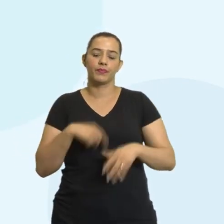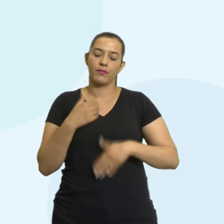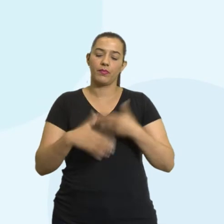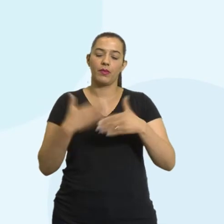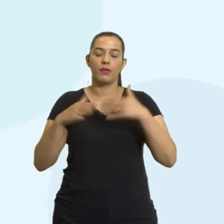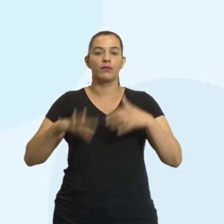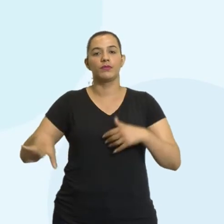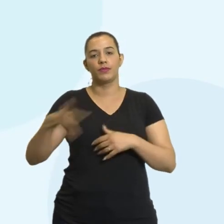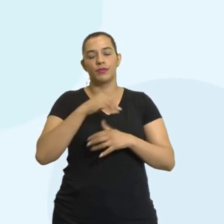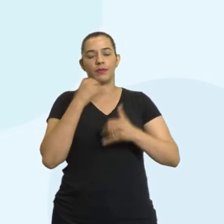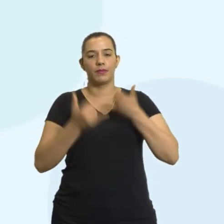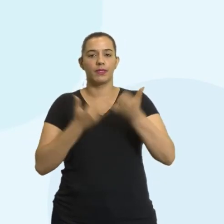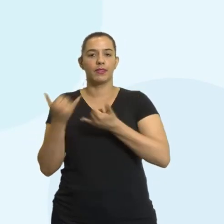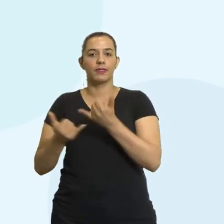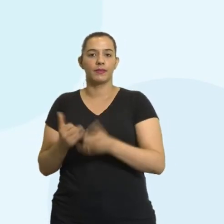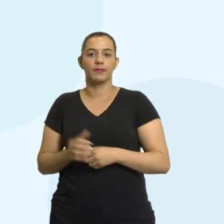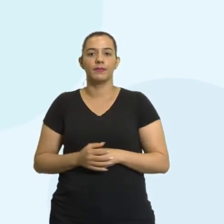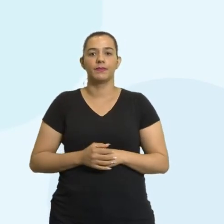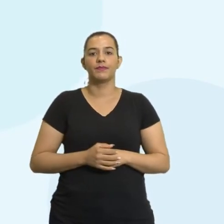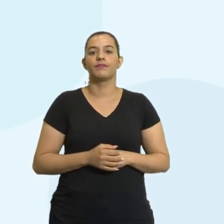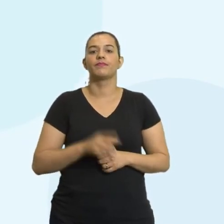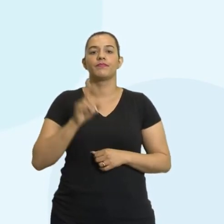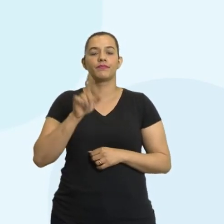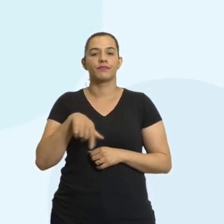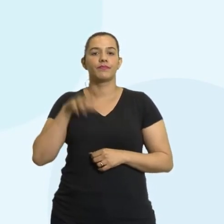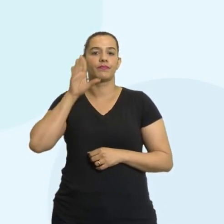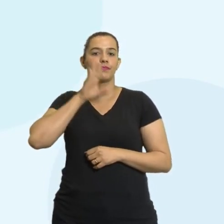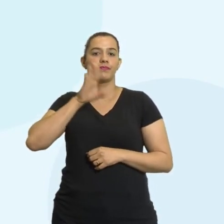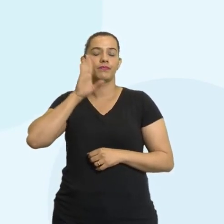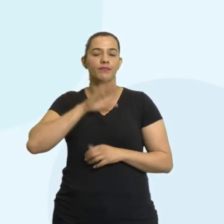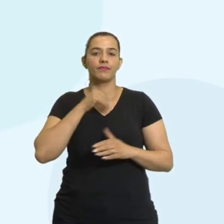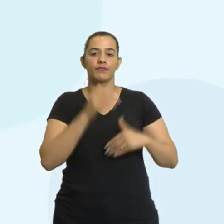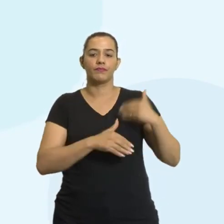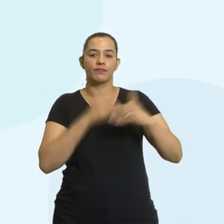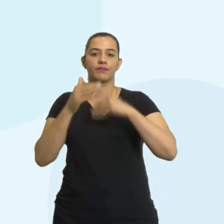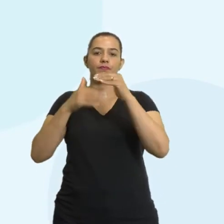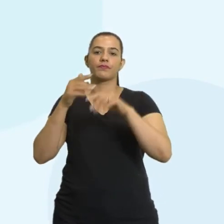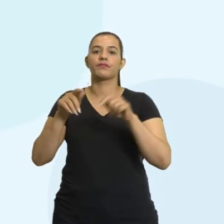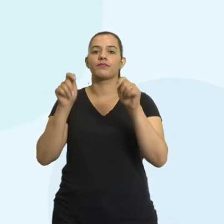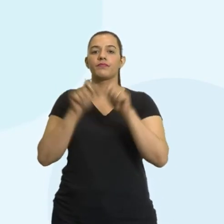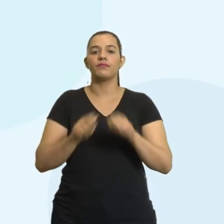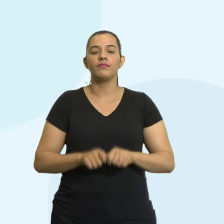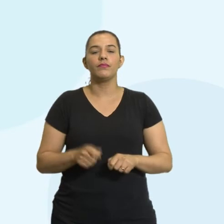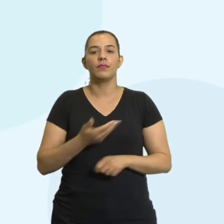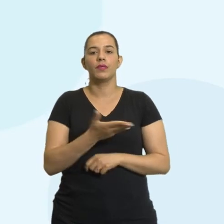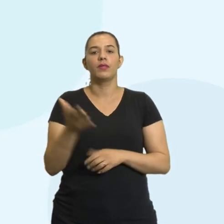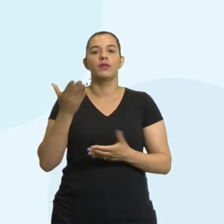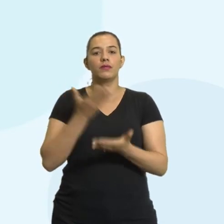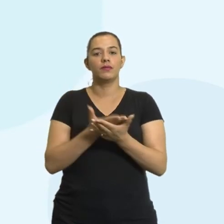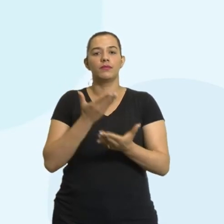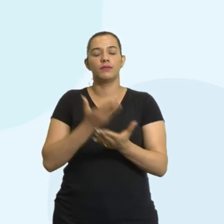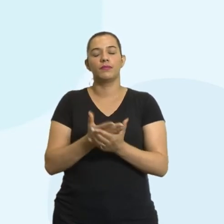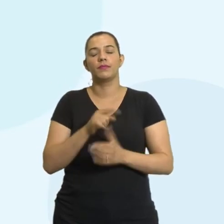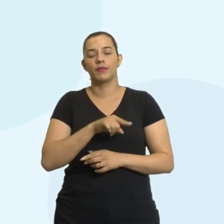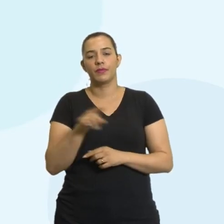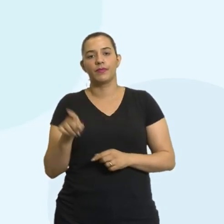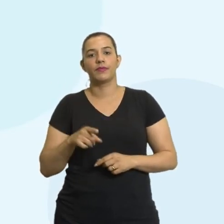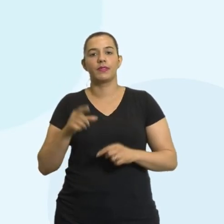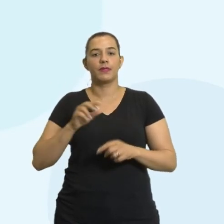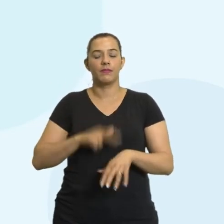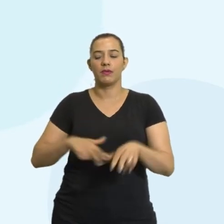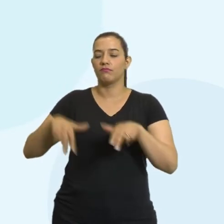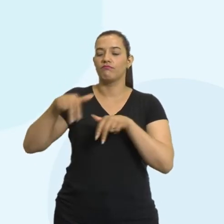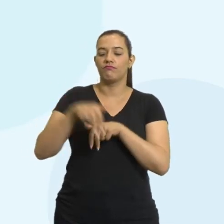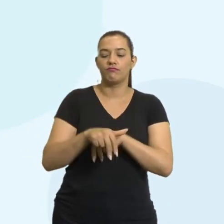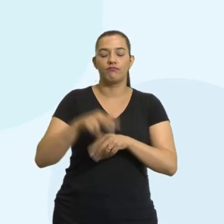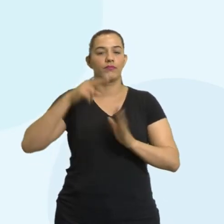esta gincana. É interessante esse processo, porque ali os estudantes, eles realmente estarão mais autônomos nas